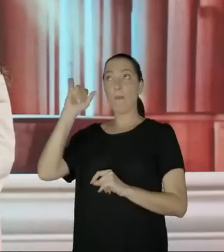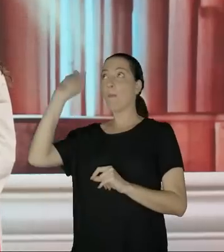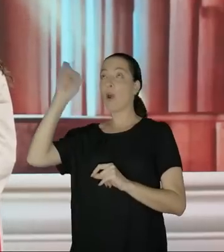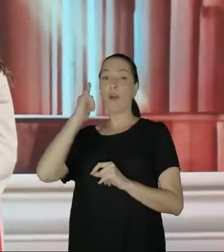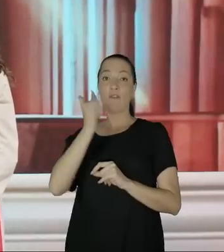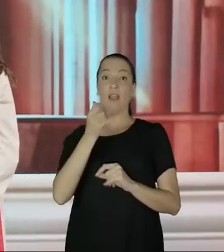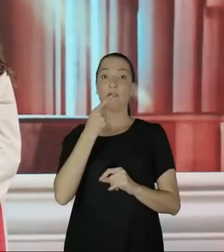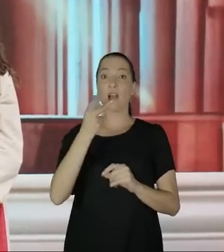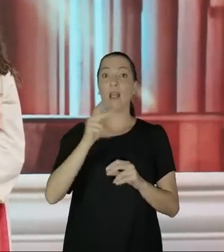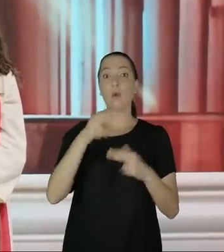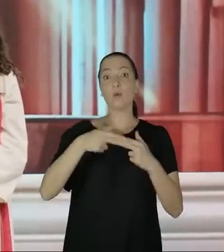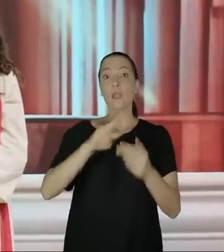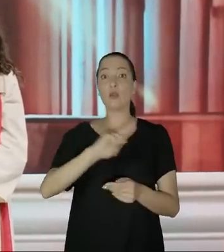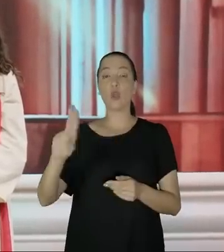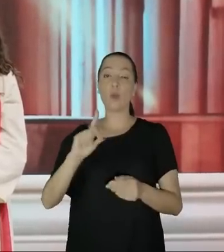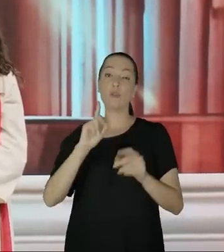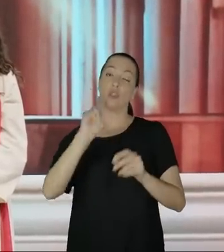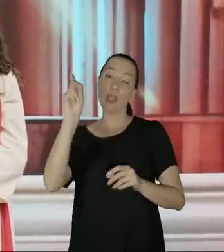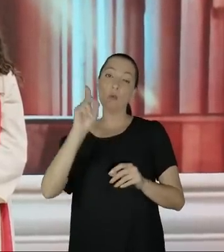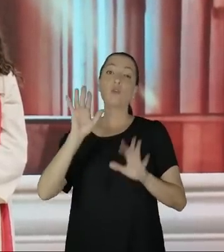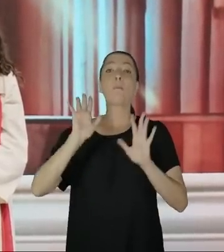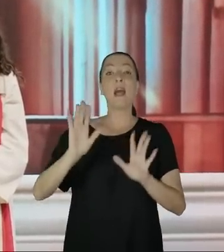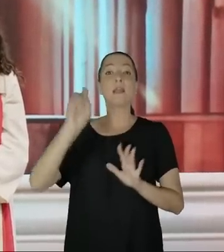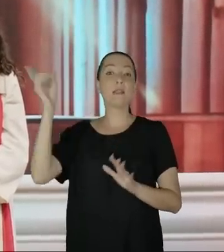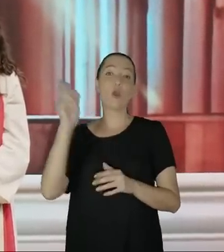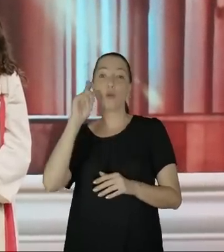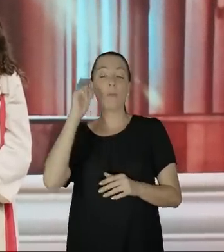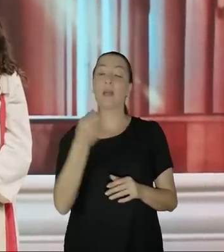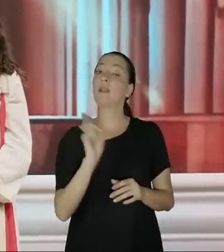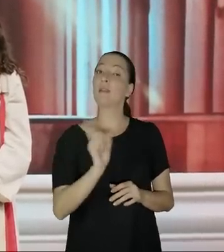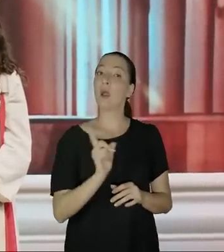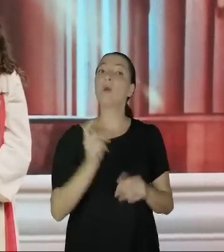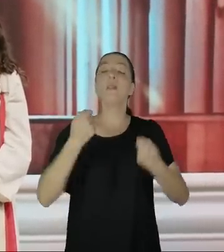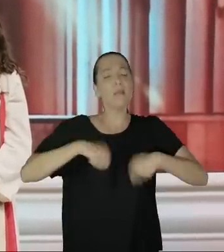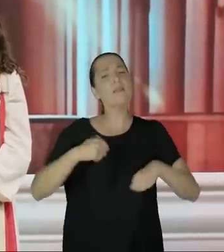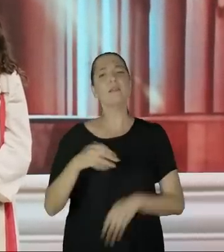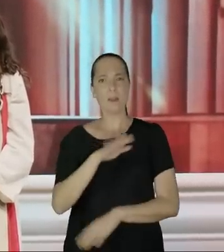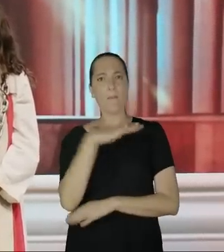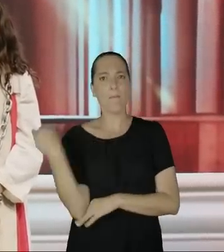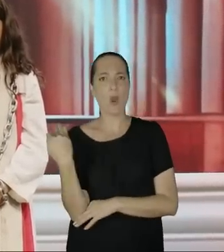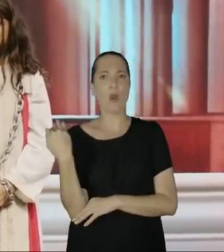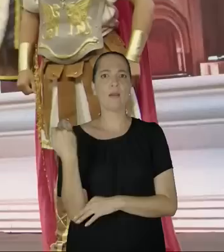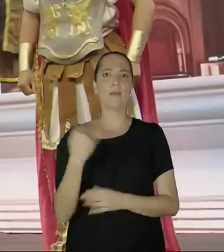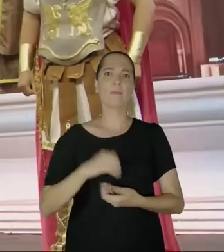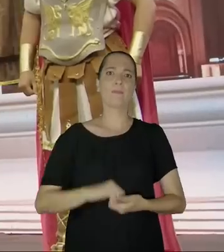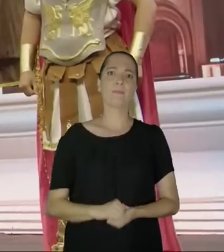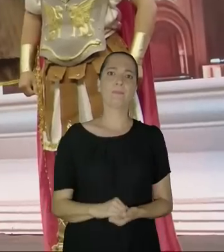não autorizou, este profeta deve morrer.